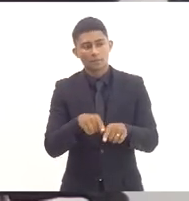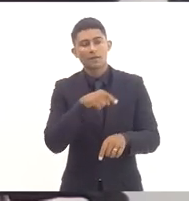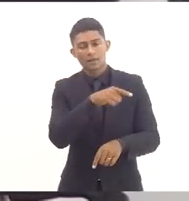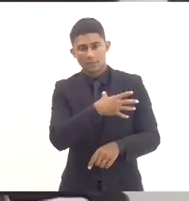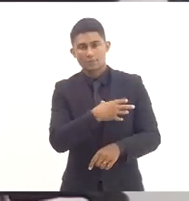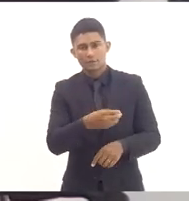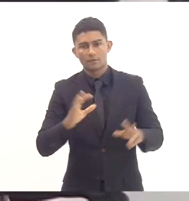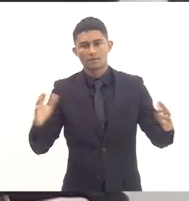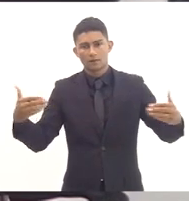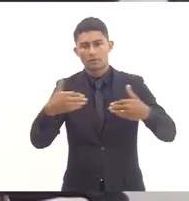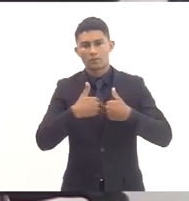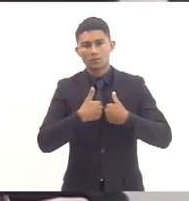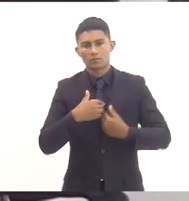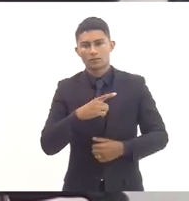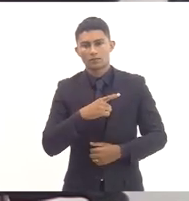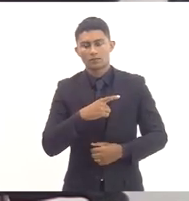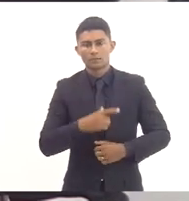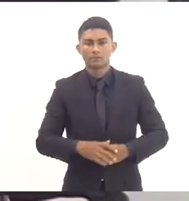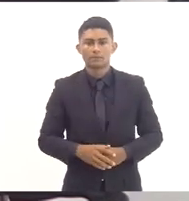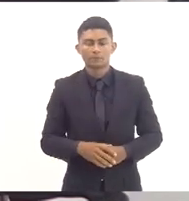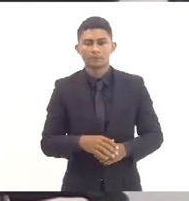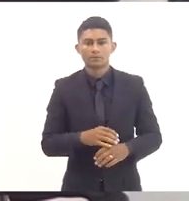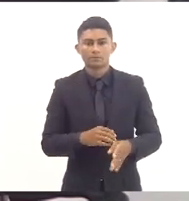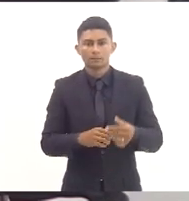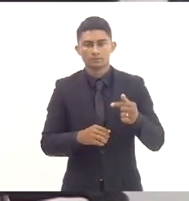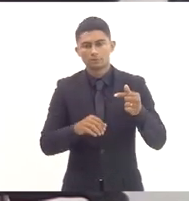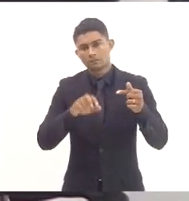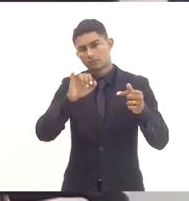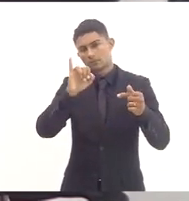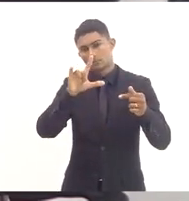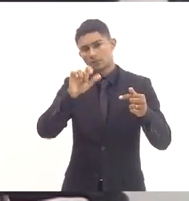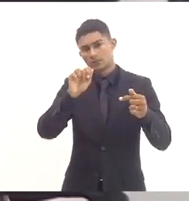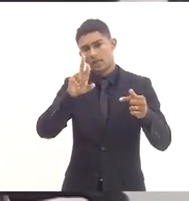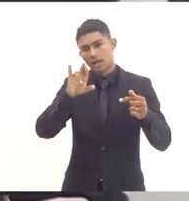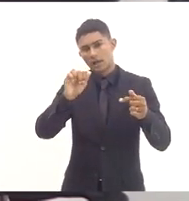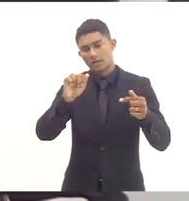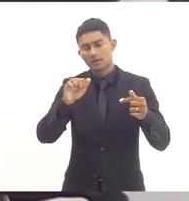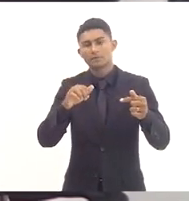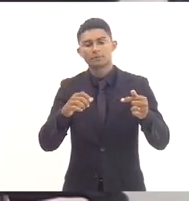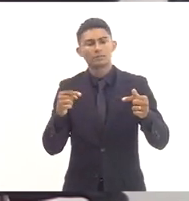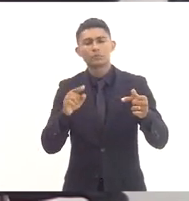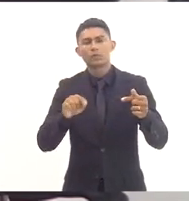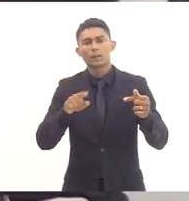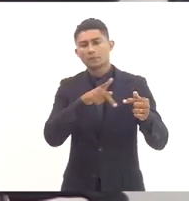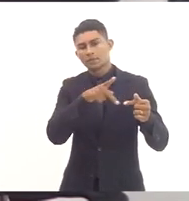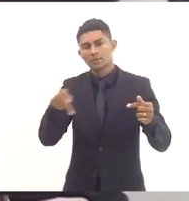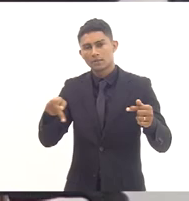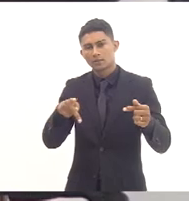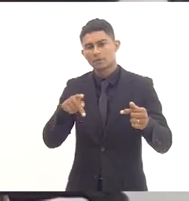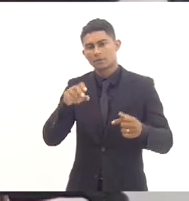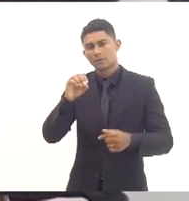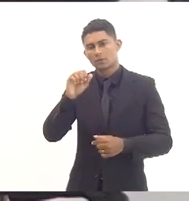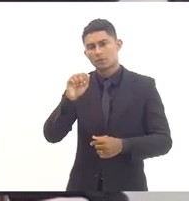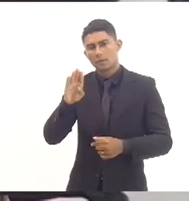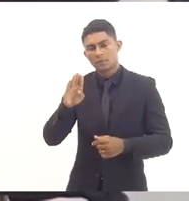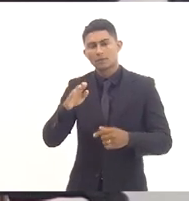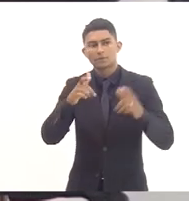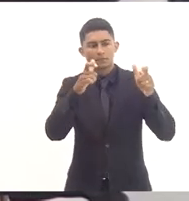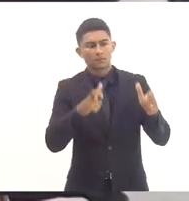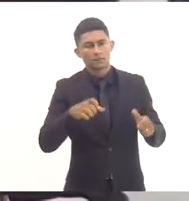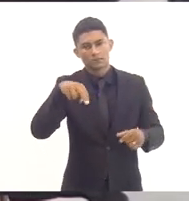autista Hilária Franklin presidente da OAB de Nova